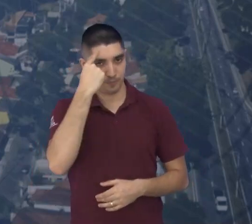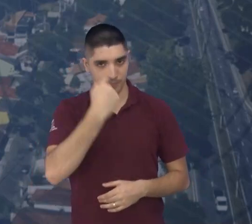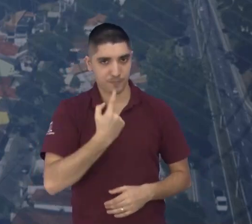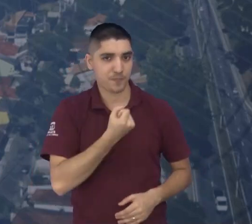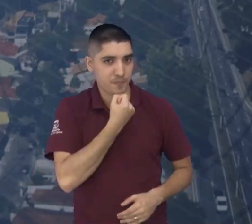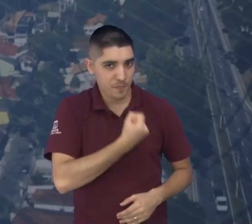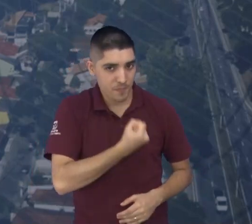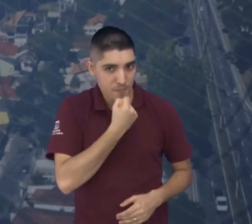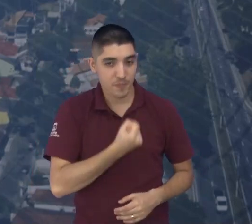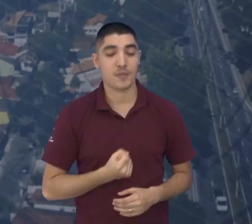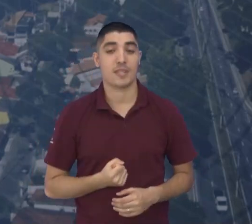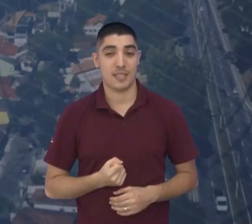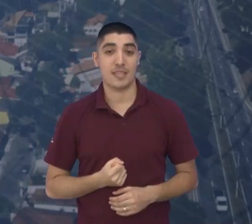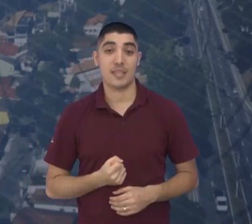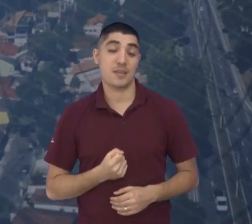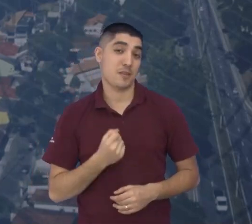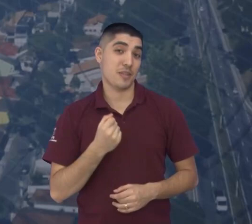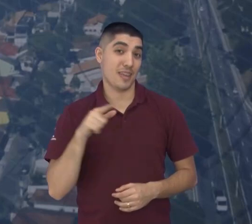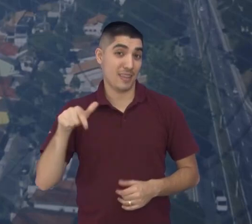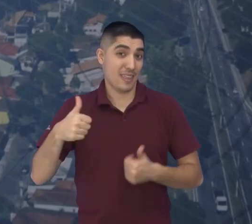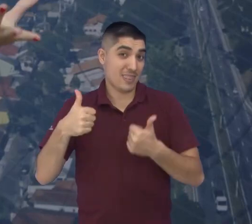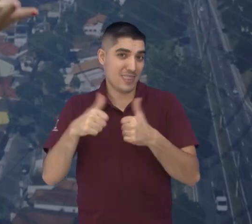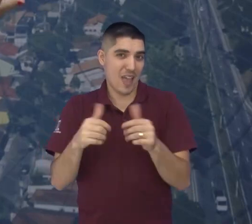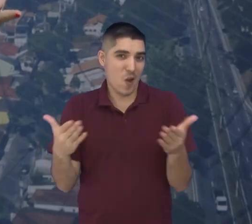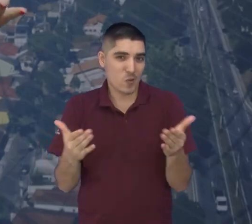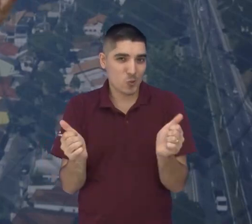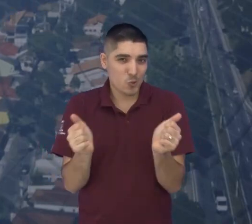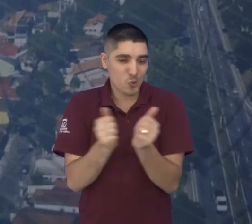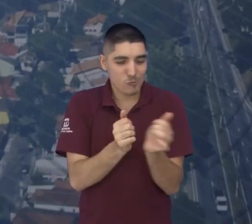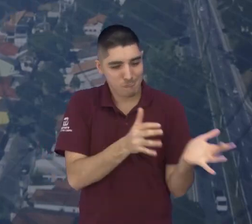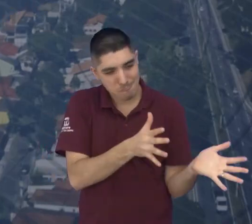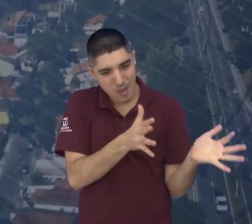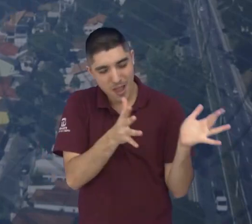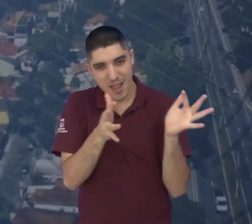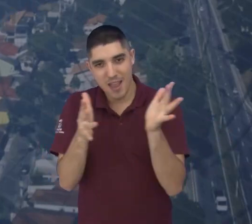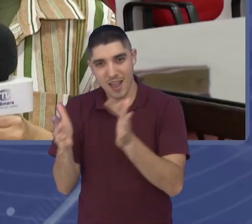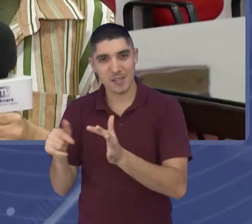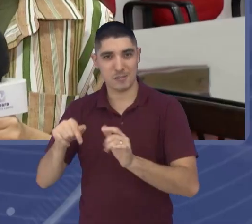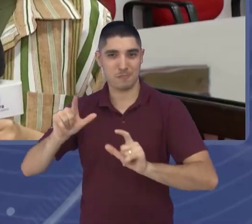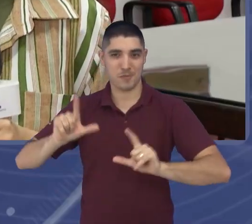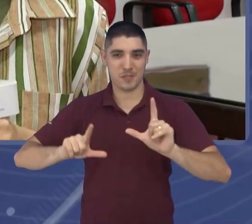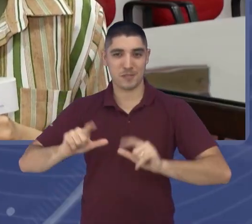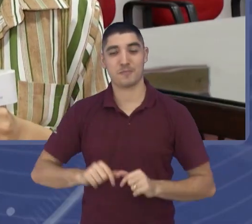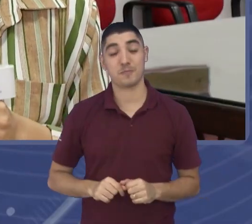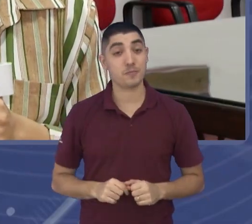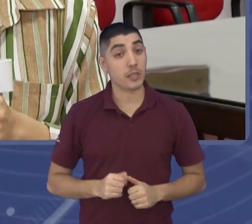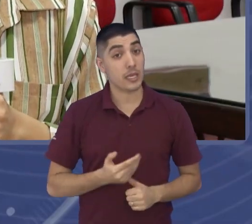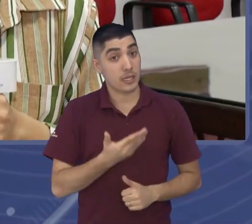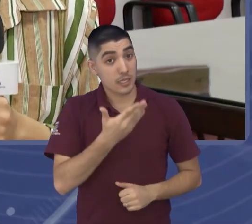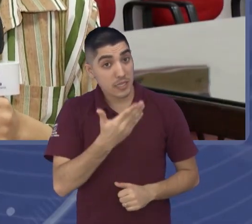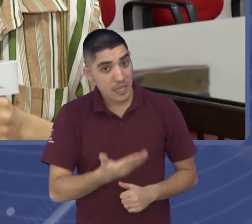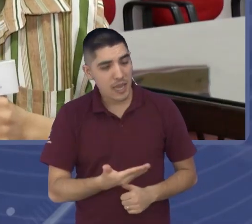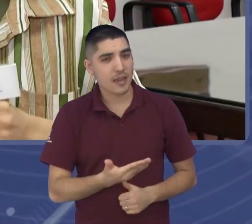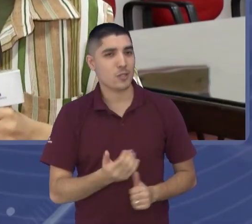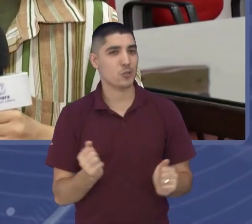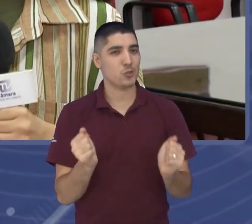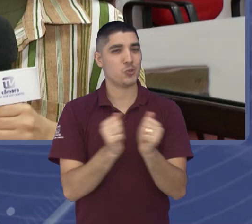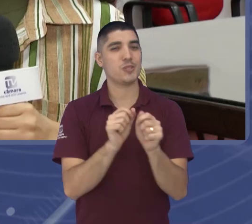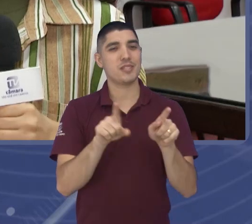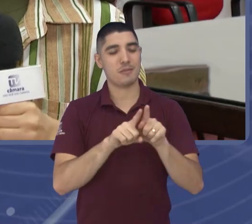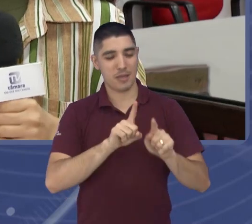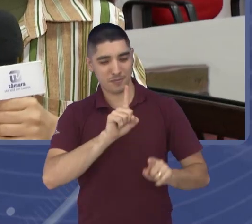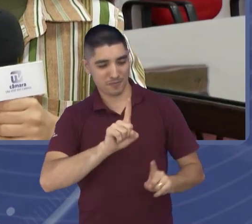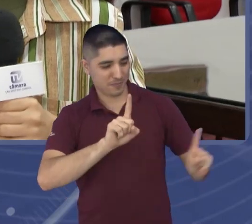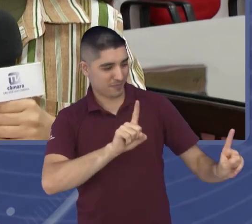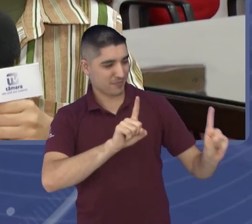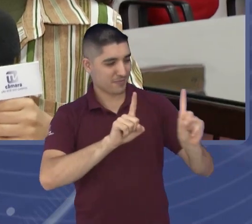Vick, que, como eu mencionei, está com a gente, vai estar conosco durante todo o diálogo de hoje. Ela que está muito bem acompanhada, por sinal,